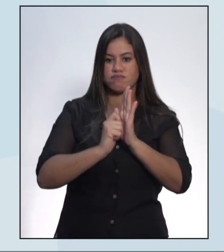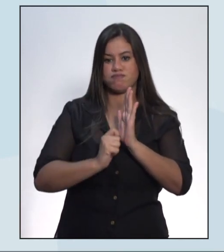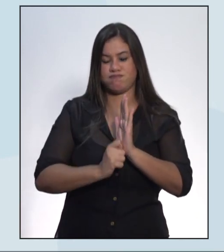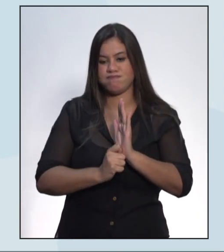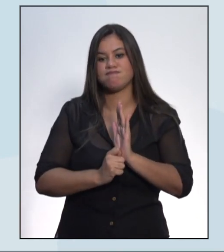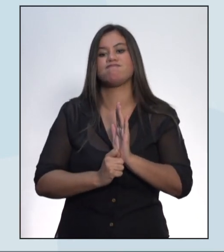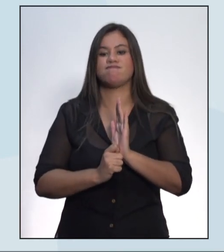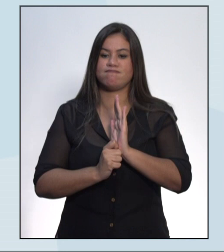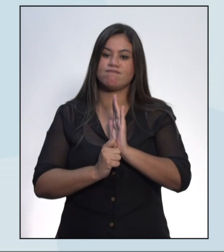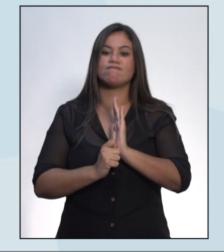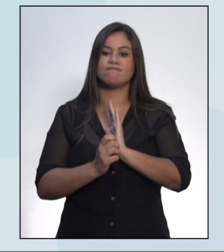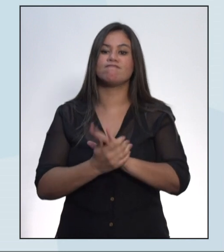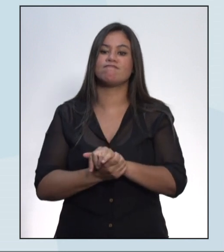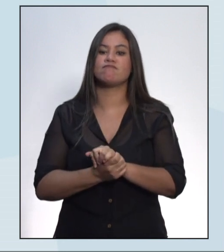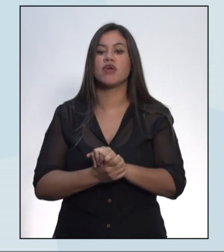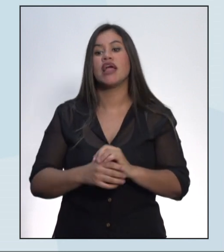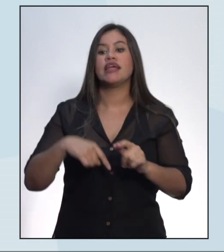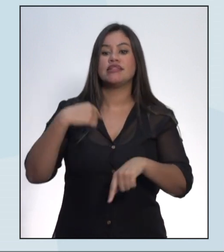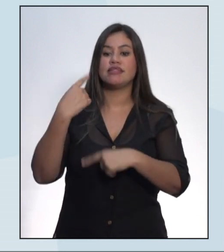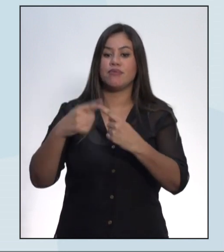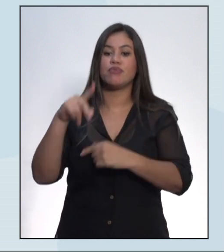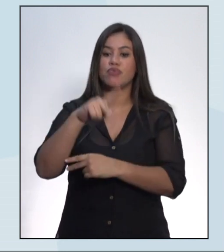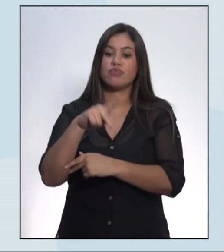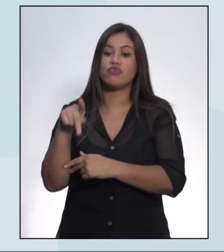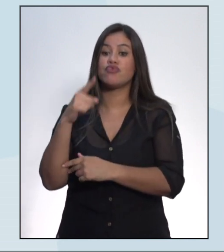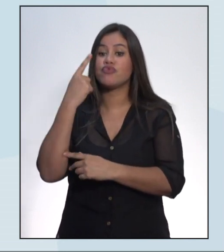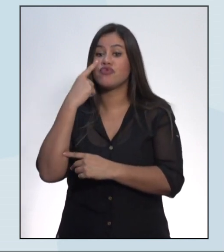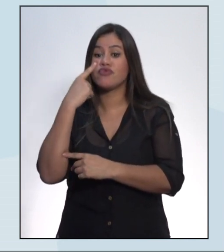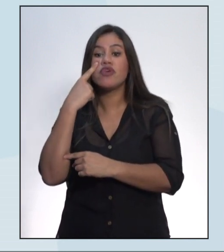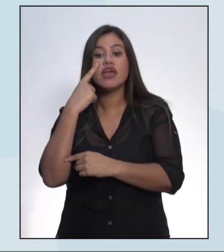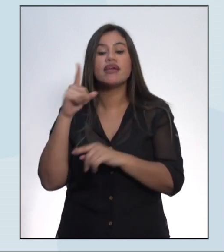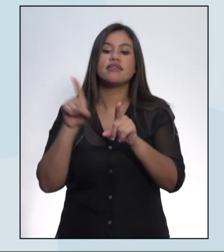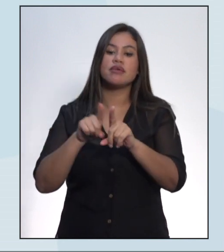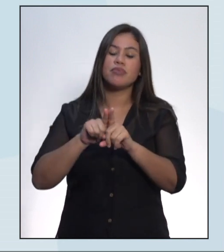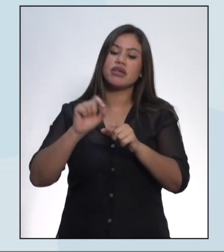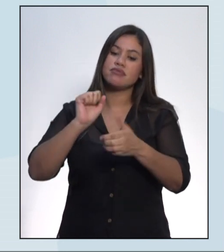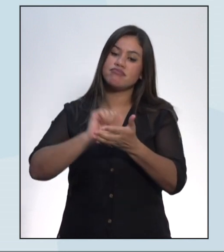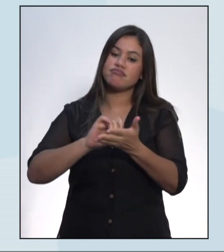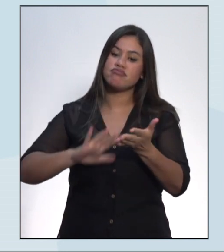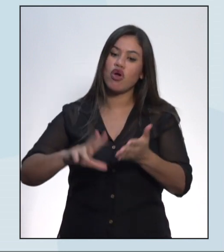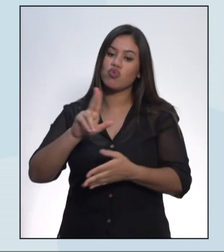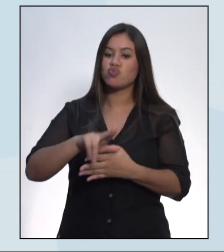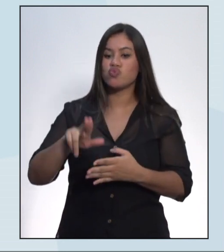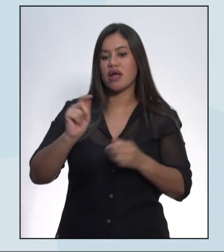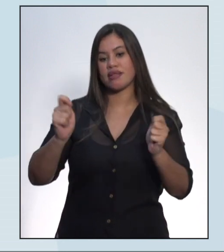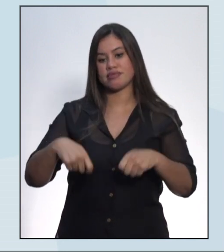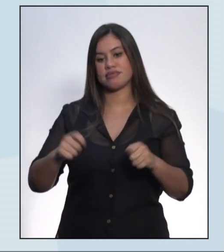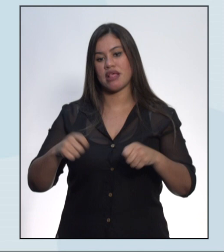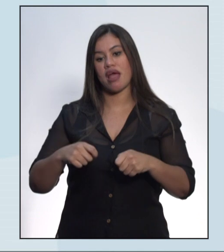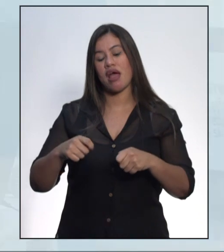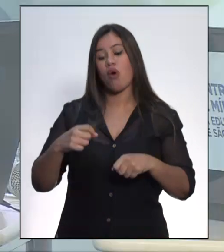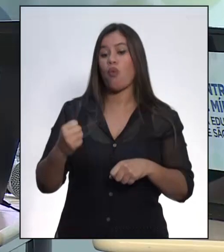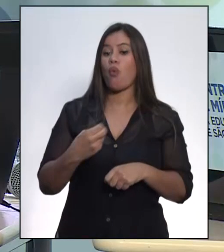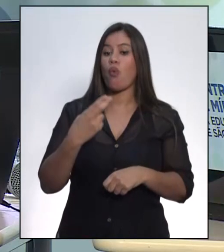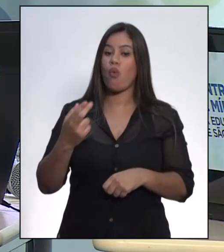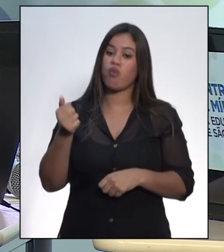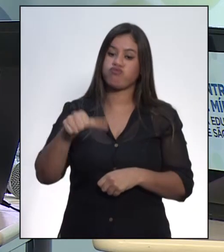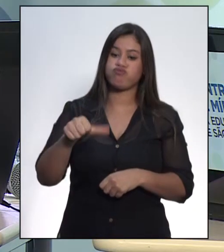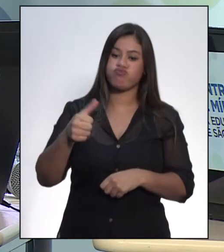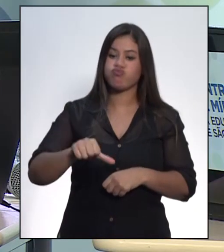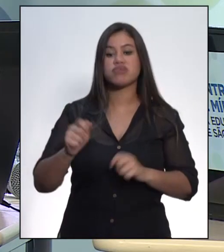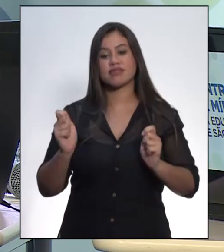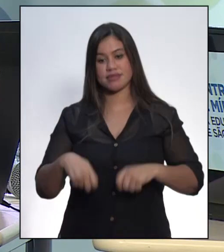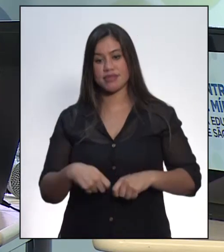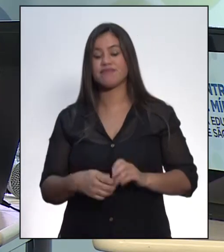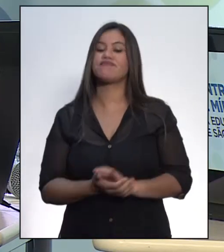o exercício no caderno, que seu professor ele também pode usar essa atividade como questão avaliativa, como ele achar mais